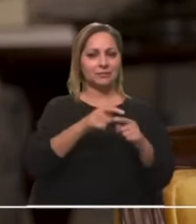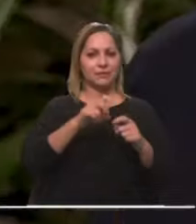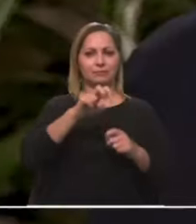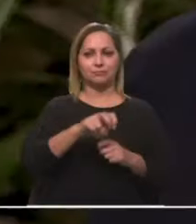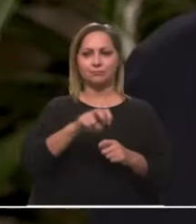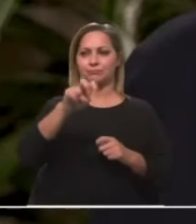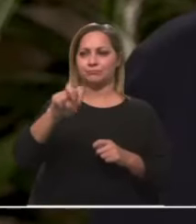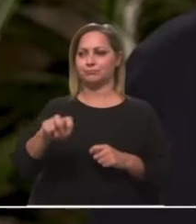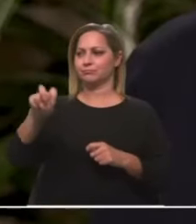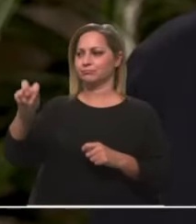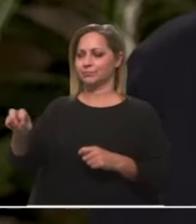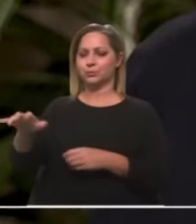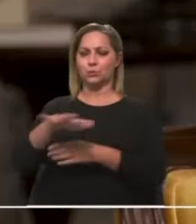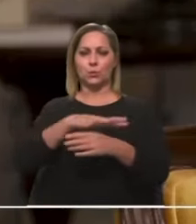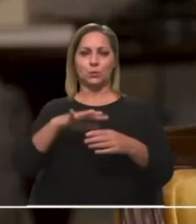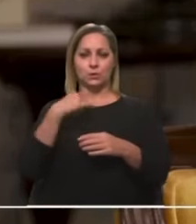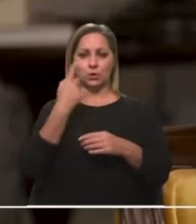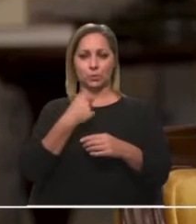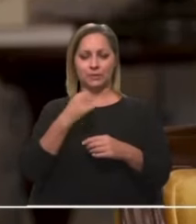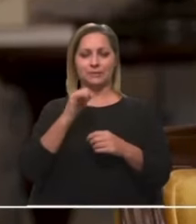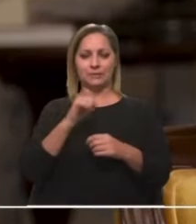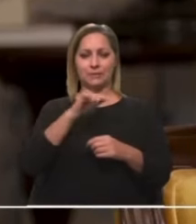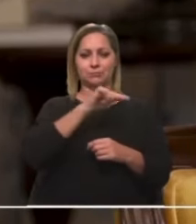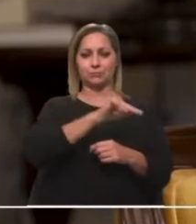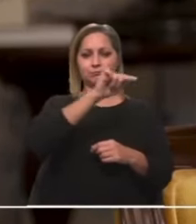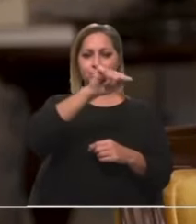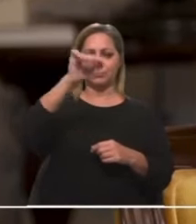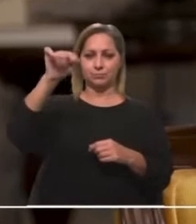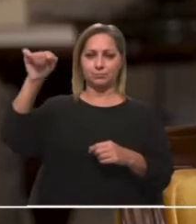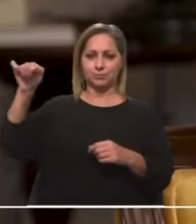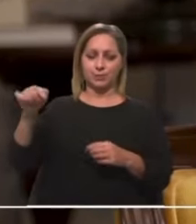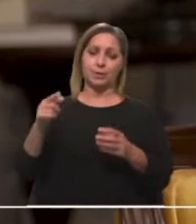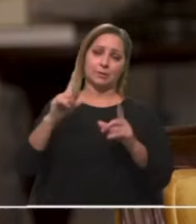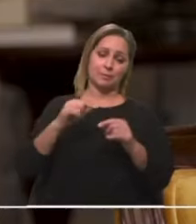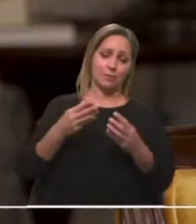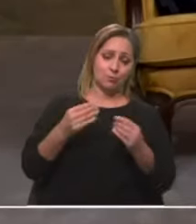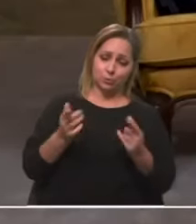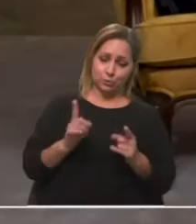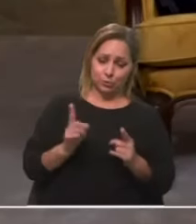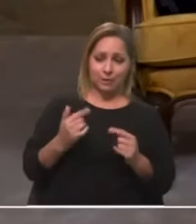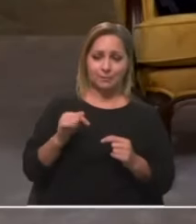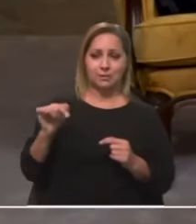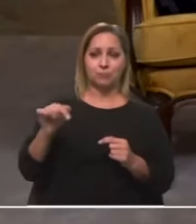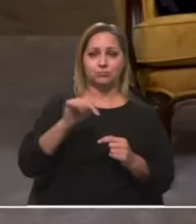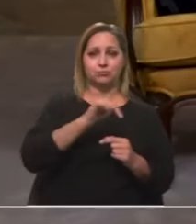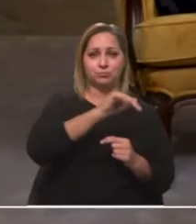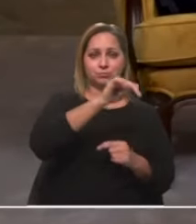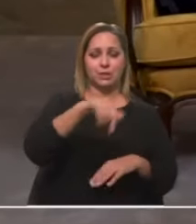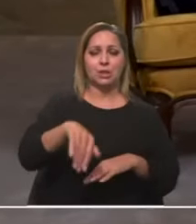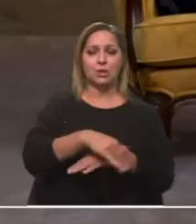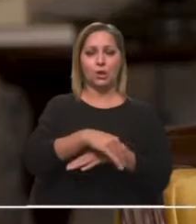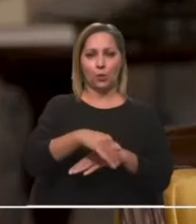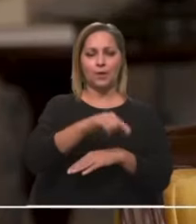de Beiras. É sério? É verdade. Percorria esplanadas do canal, altura também não eram muito, não é? Mas circulava muito na rua, e